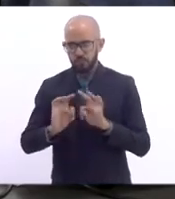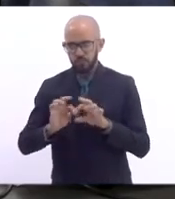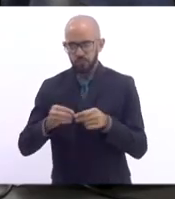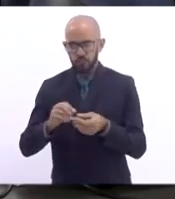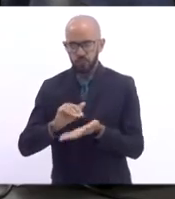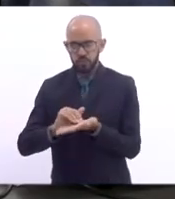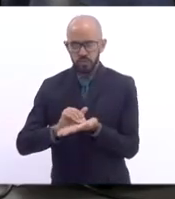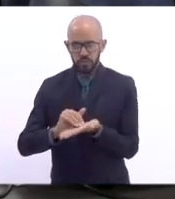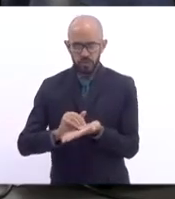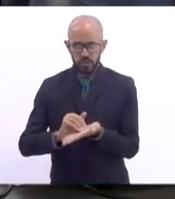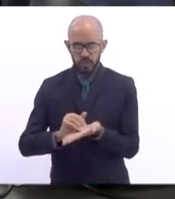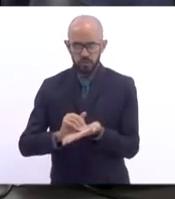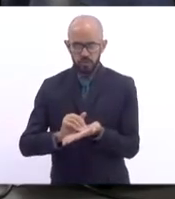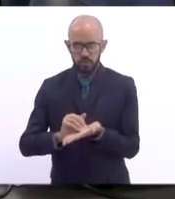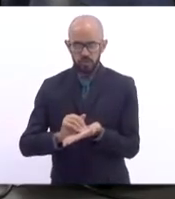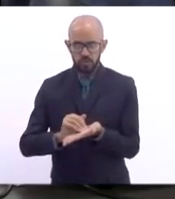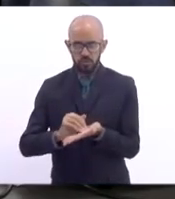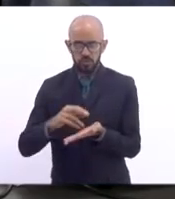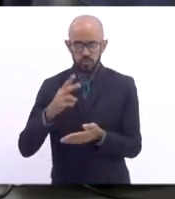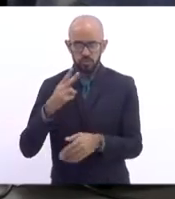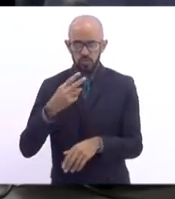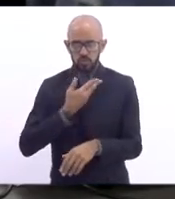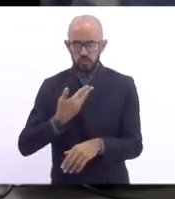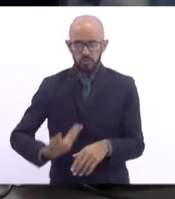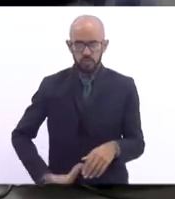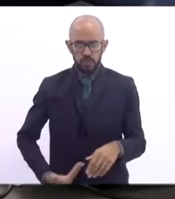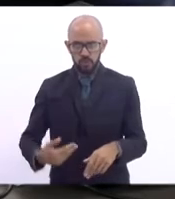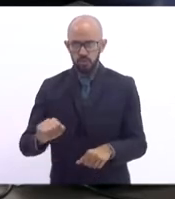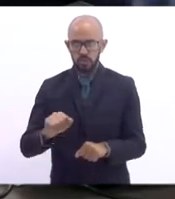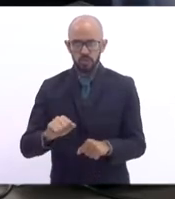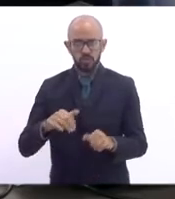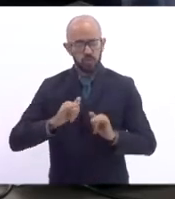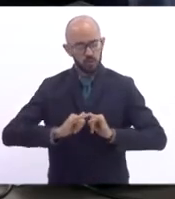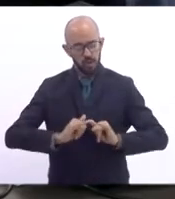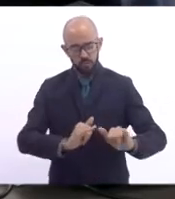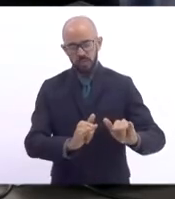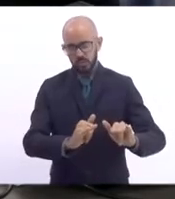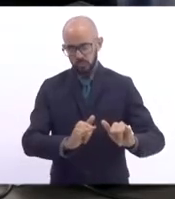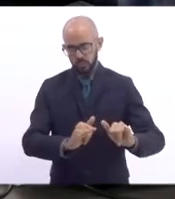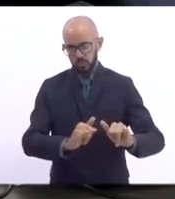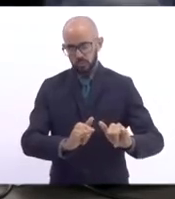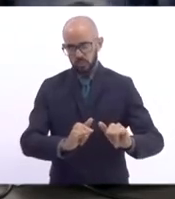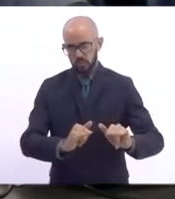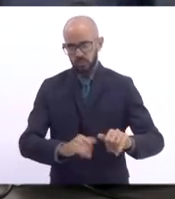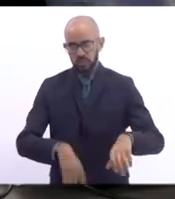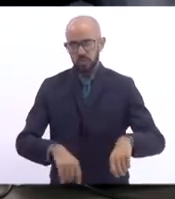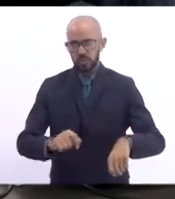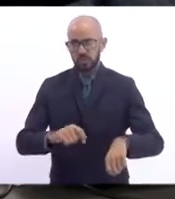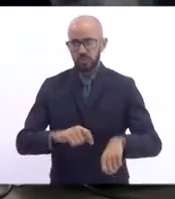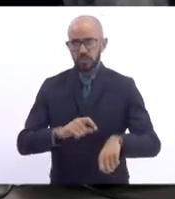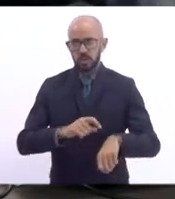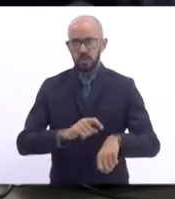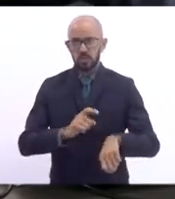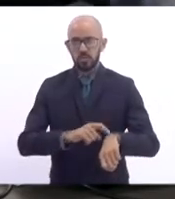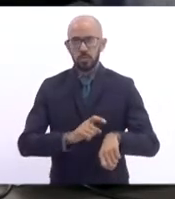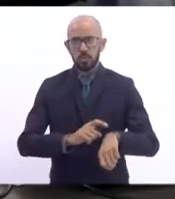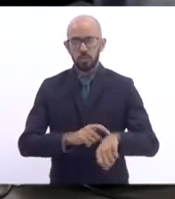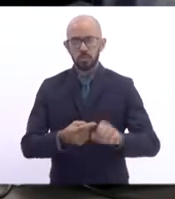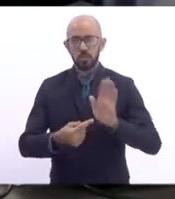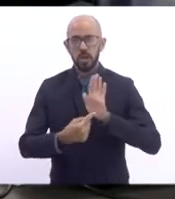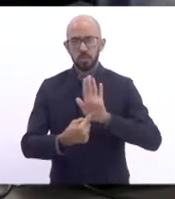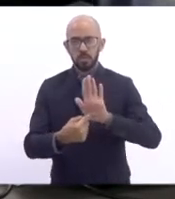época e o ju nos dois governadores foram notificados estão em fase de apresentar